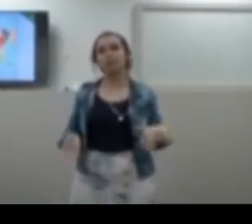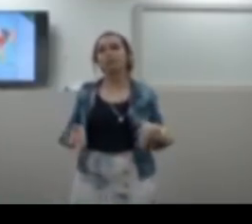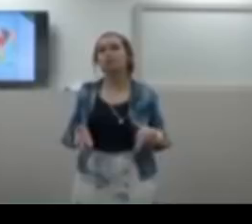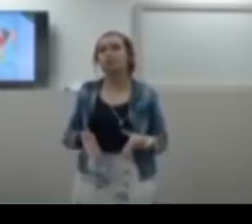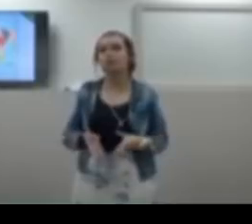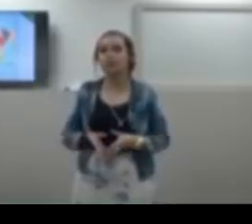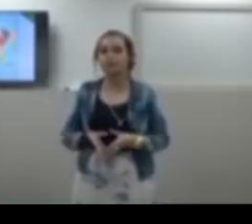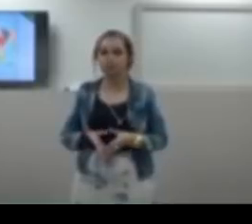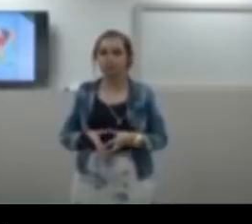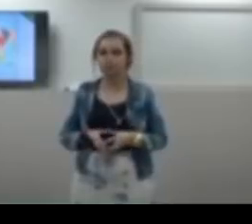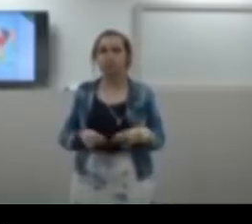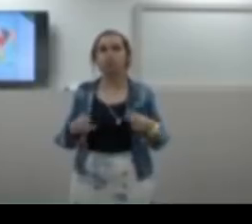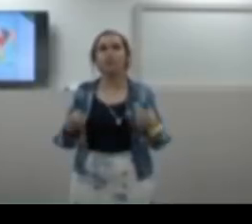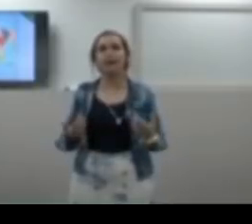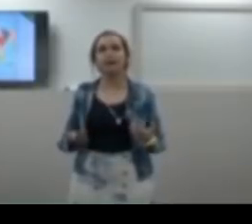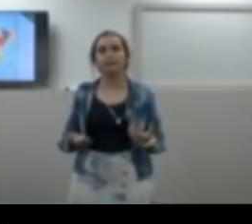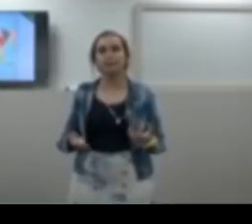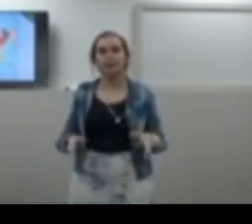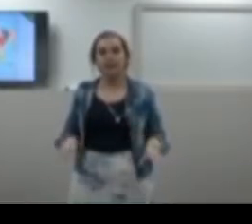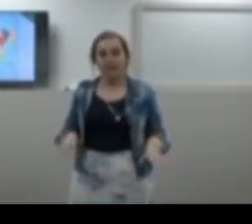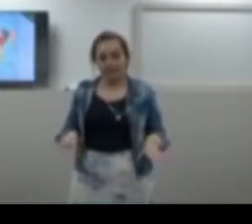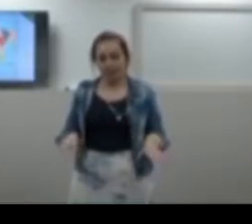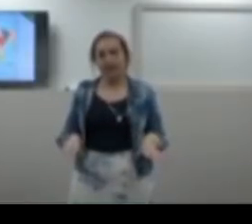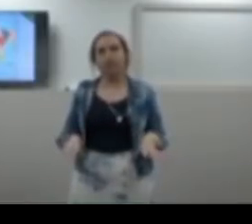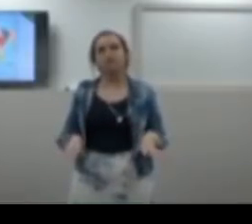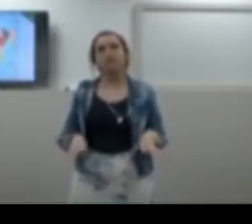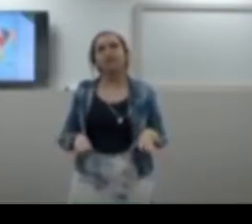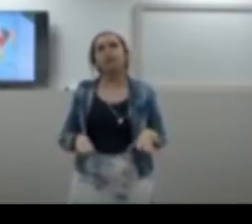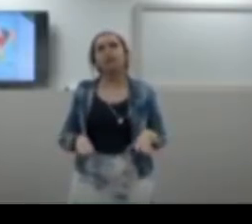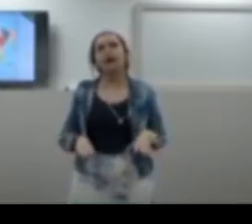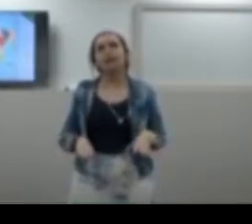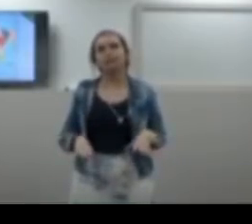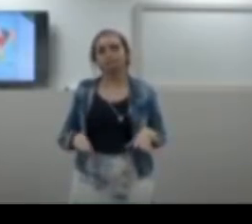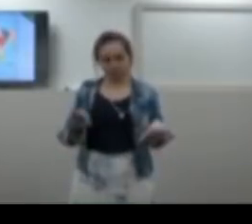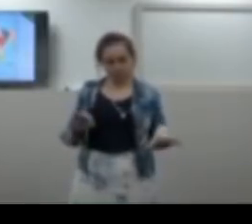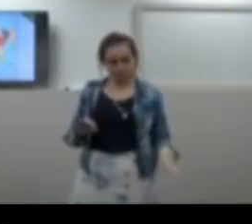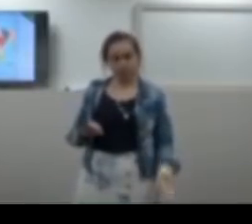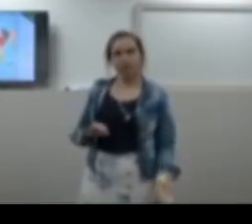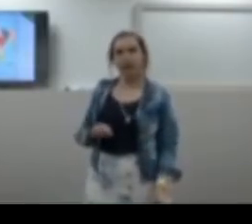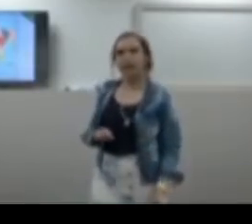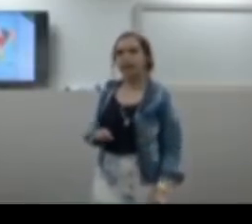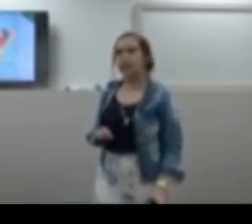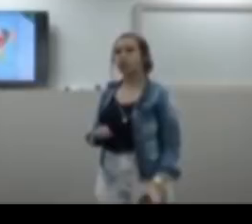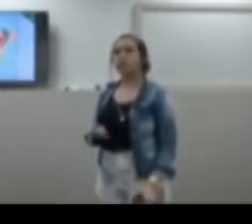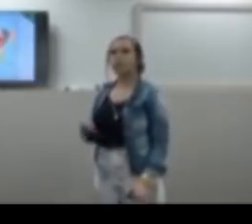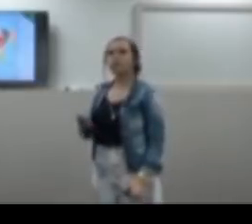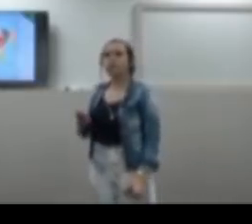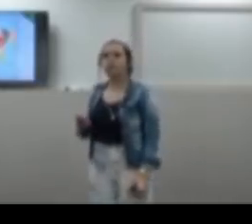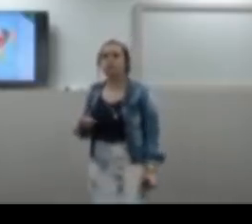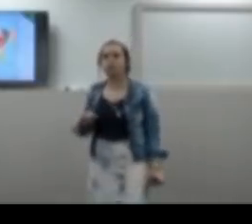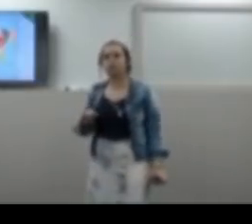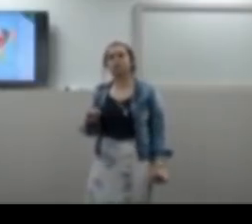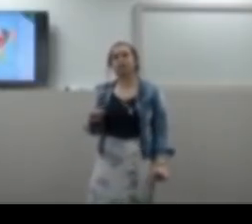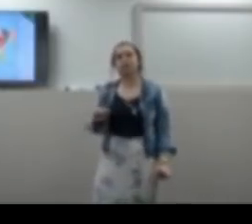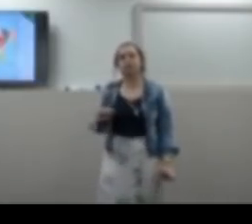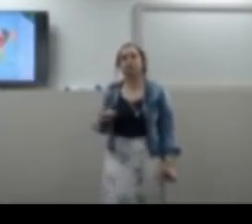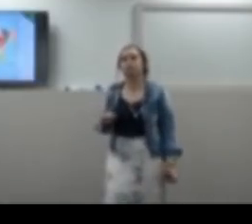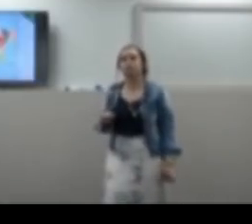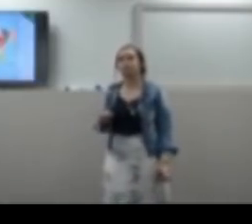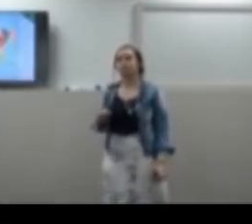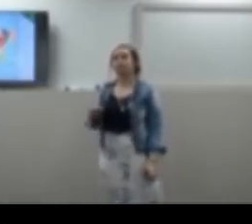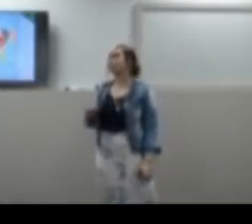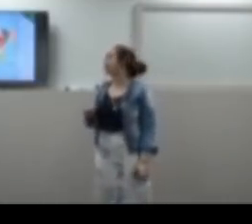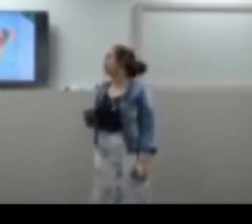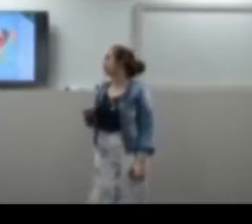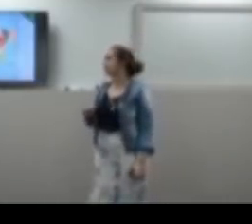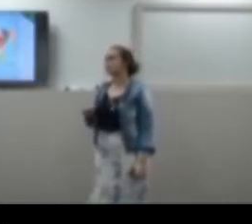ficam principalmente no sul do Brasil, no sul do país. E eu quero que vocês deem uma olhada aqui no domínio número 5,